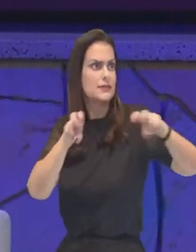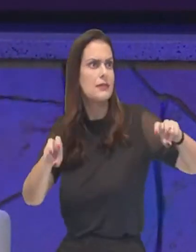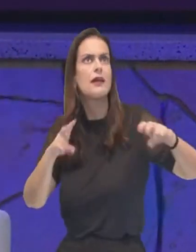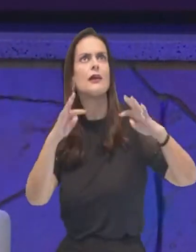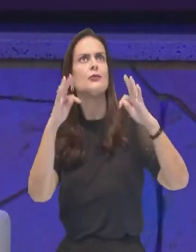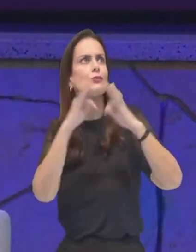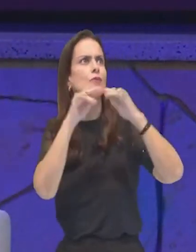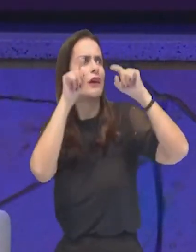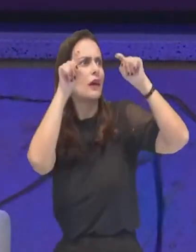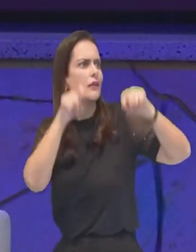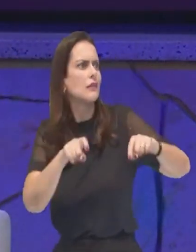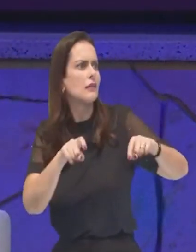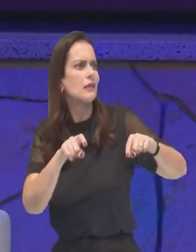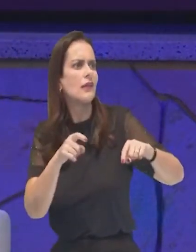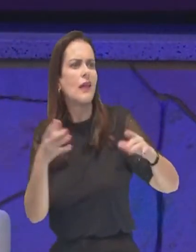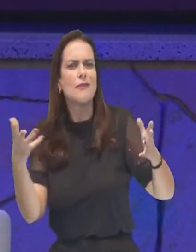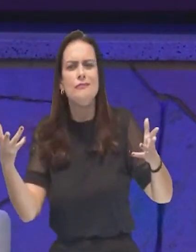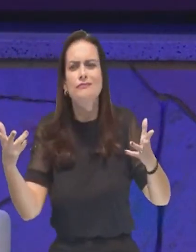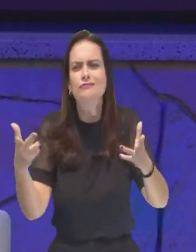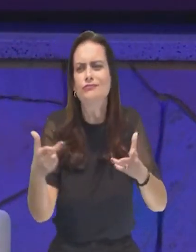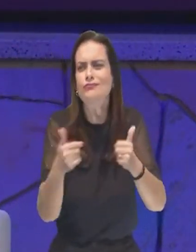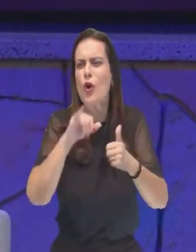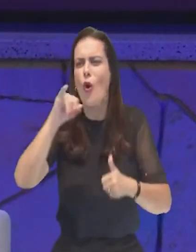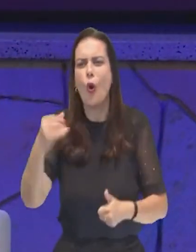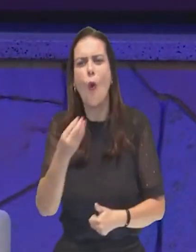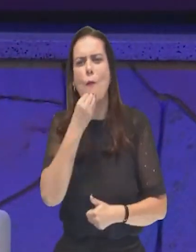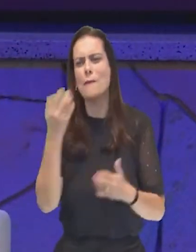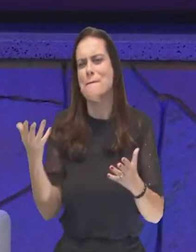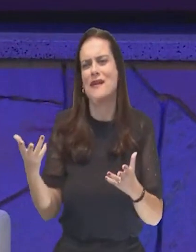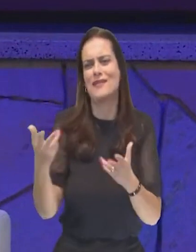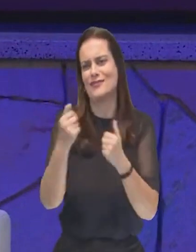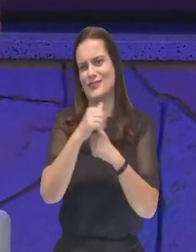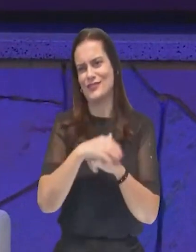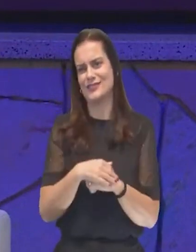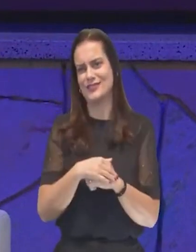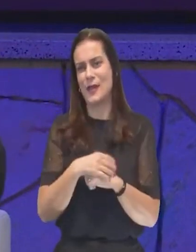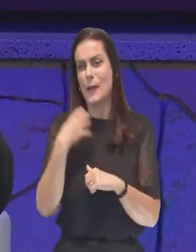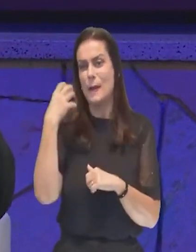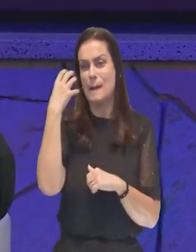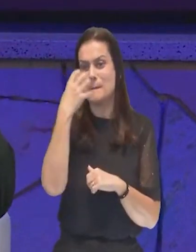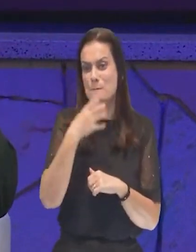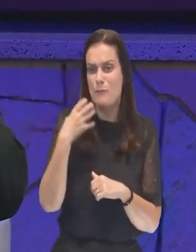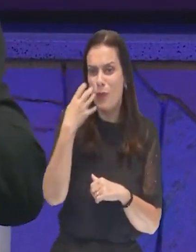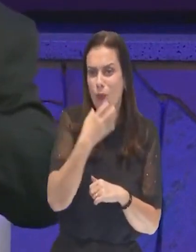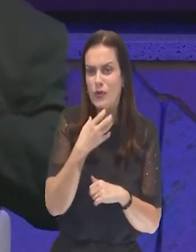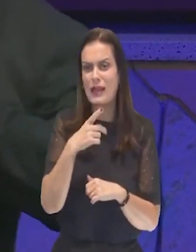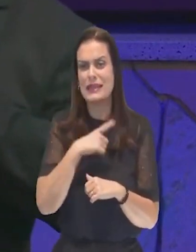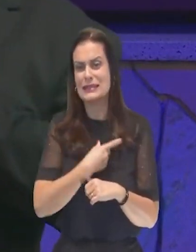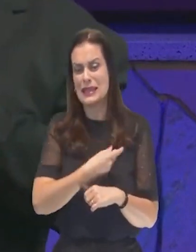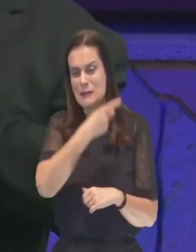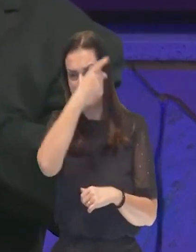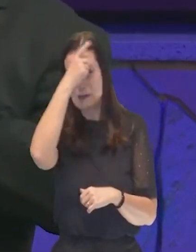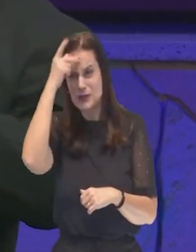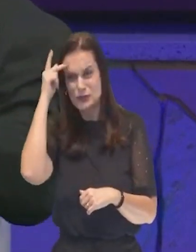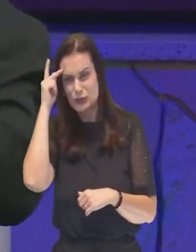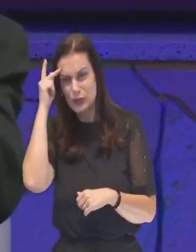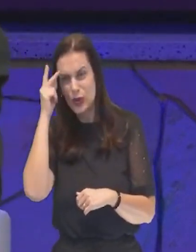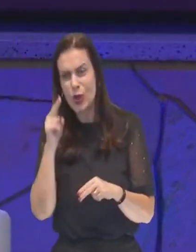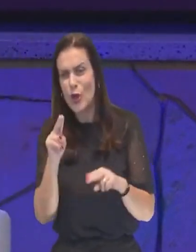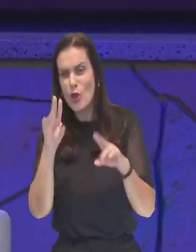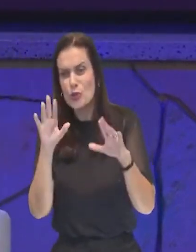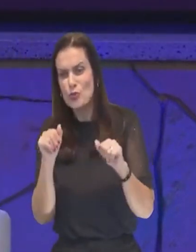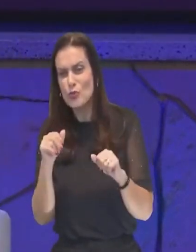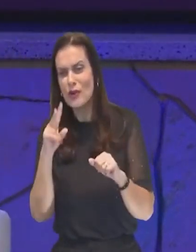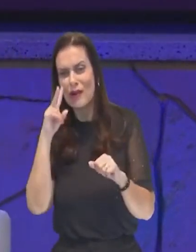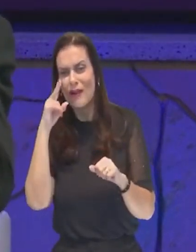essa, é um privilégio, meu irmão. As músicas que ouvimos aqui, tem gente que passa a vida inteira pela